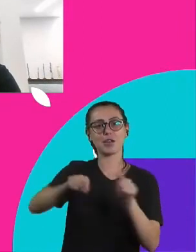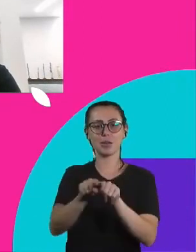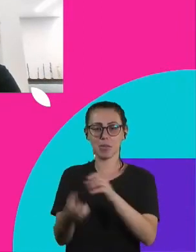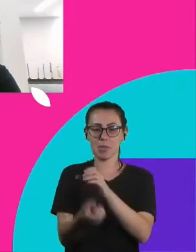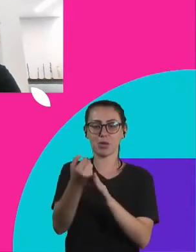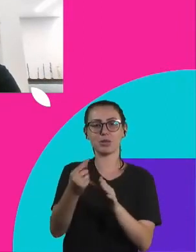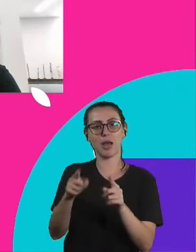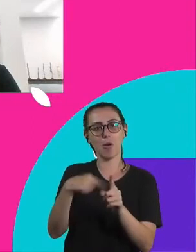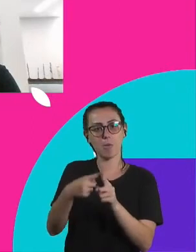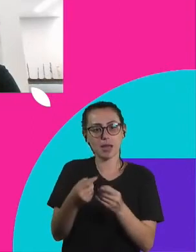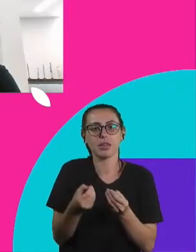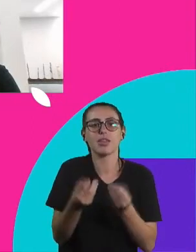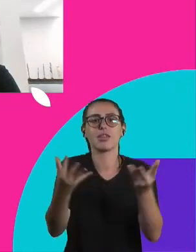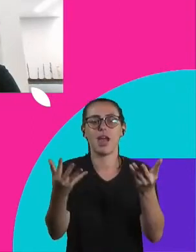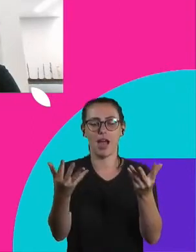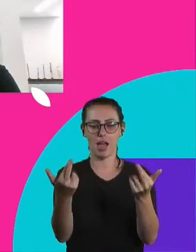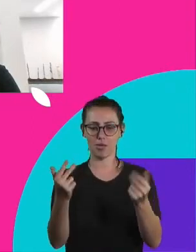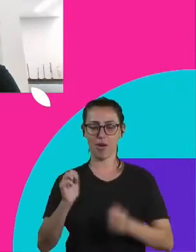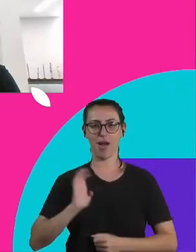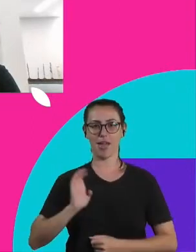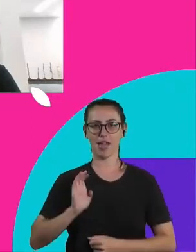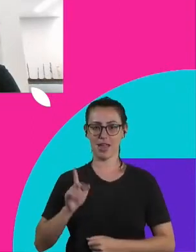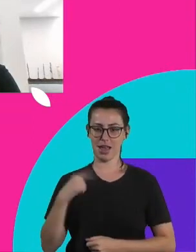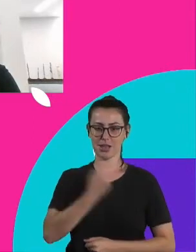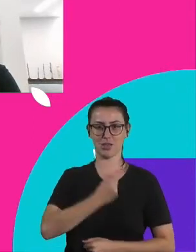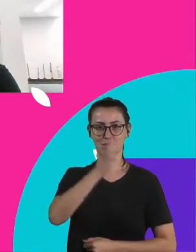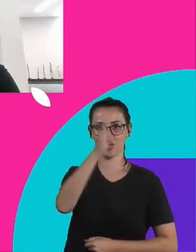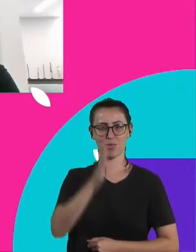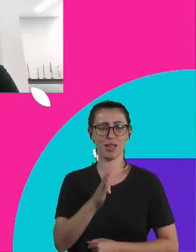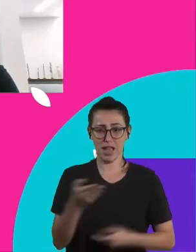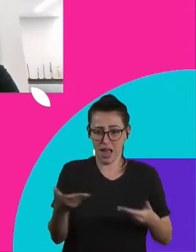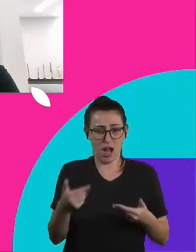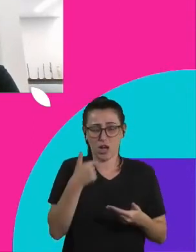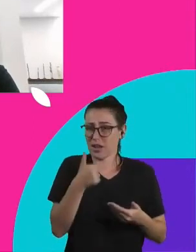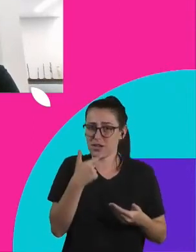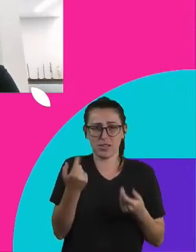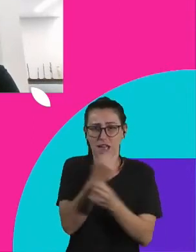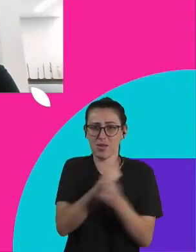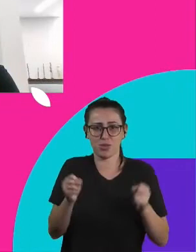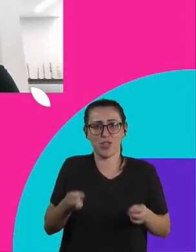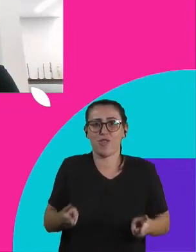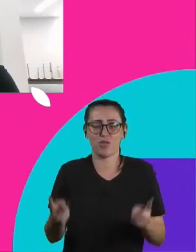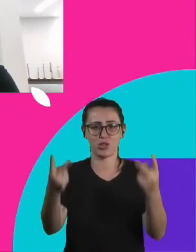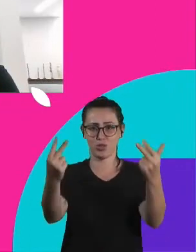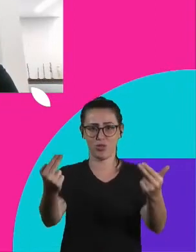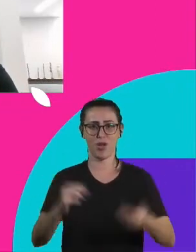riqueza, porque a concentração de renda que nós temos é impossível se continuar sendo feliz, e a felicidade é o que move a todos